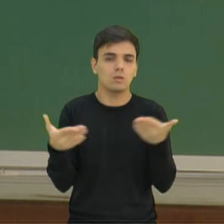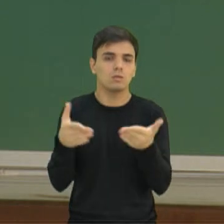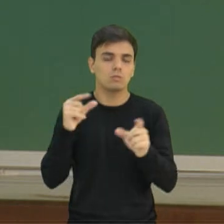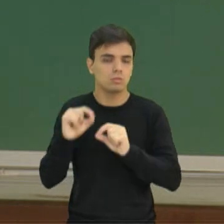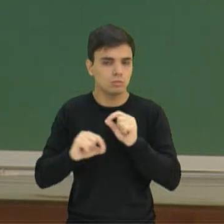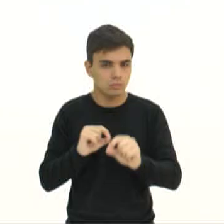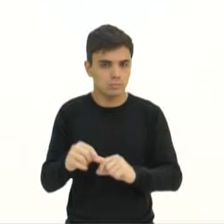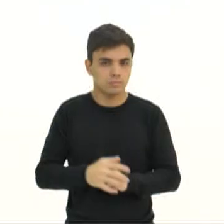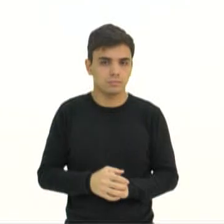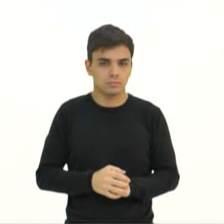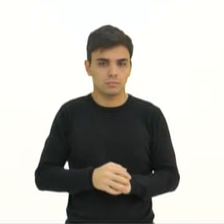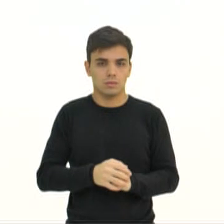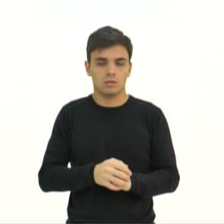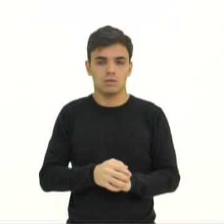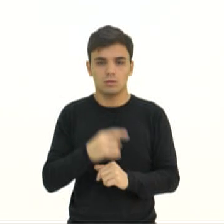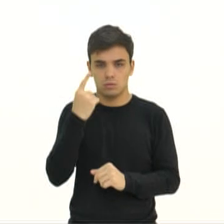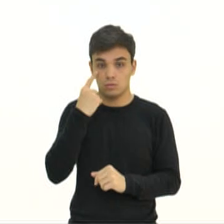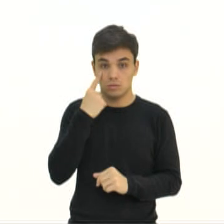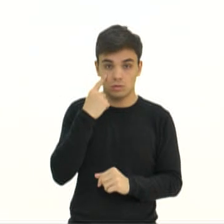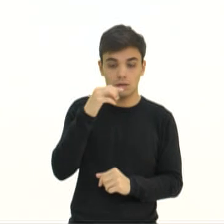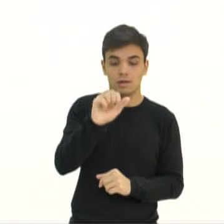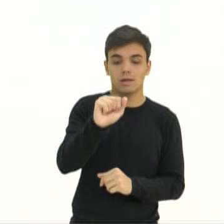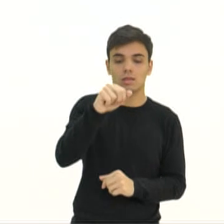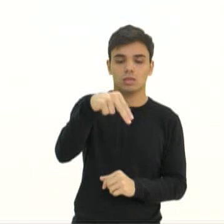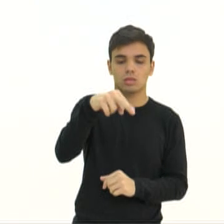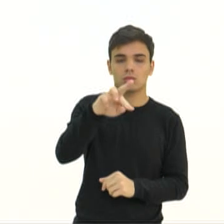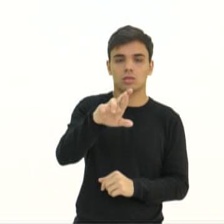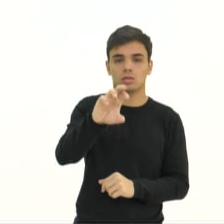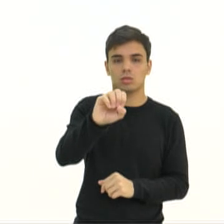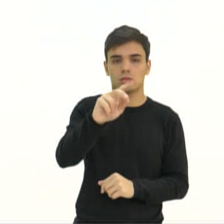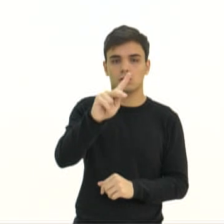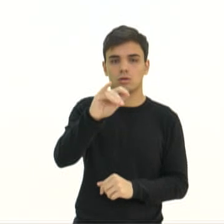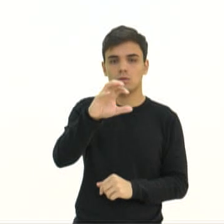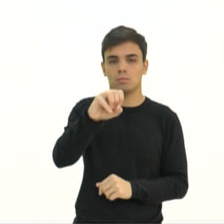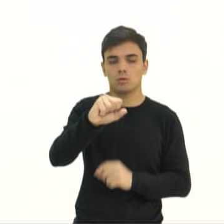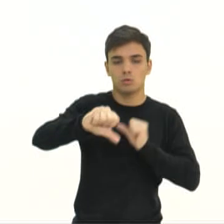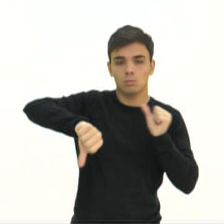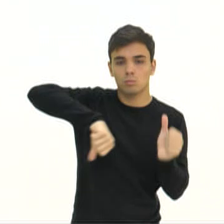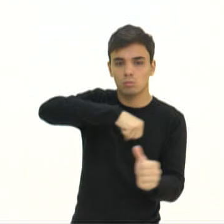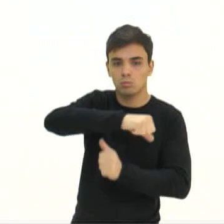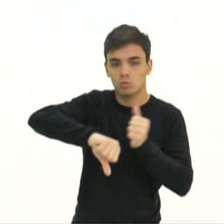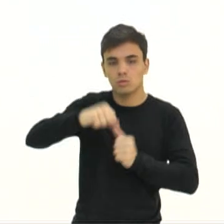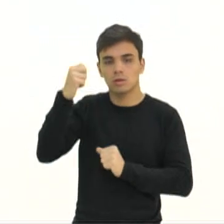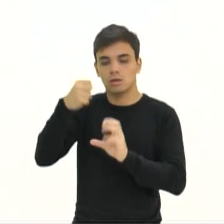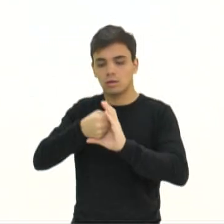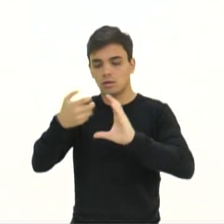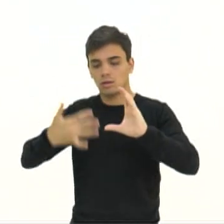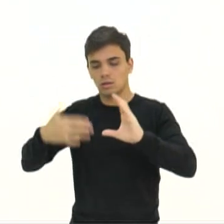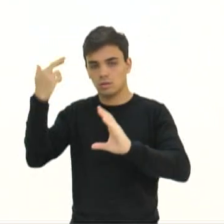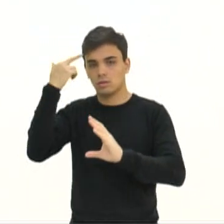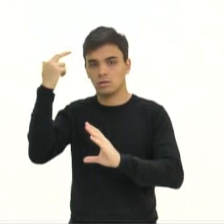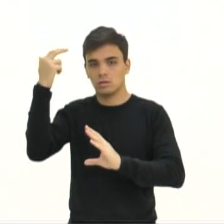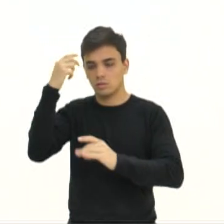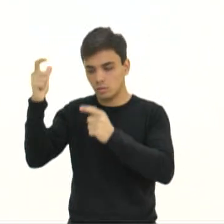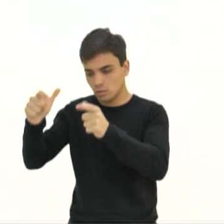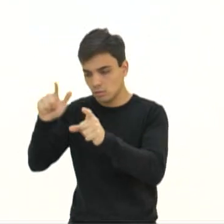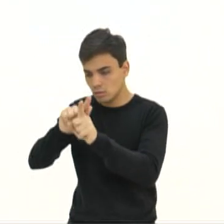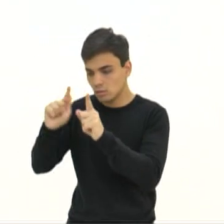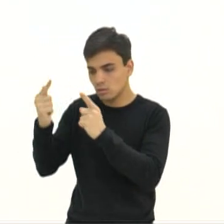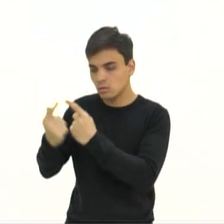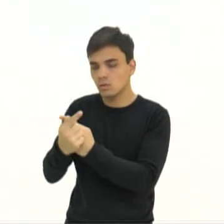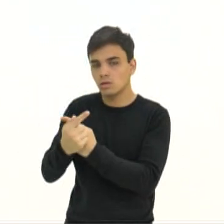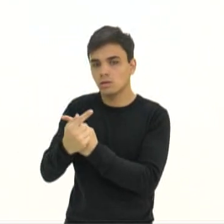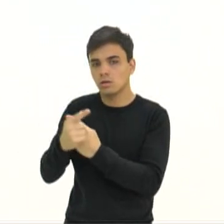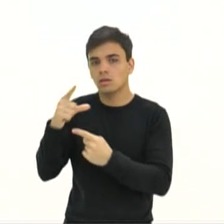hoje. Entre os fatores antrópicos que alteram as características naturais de um determinado espaço geográfico